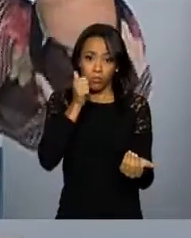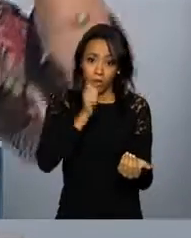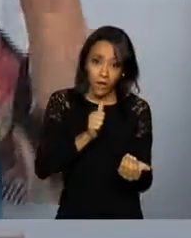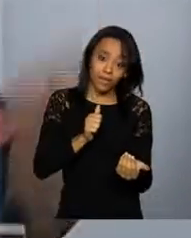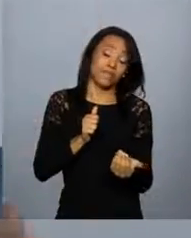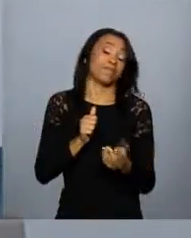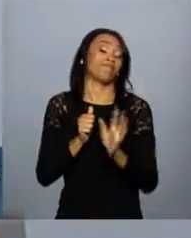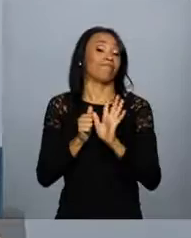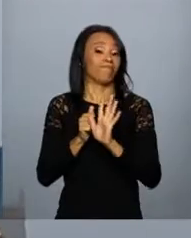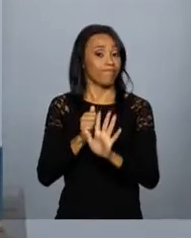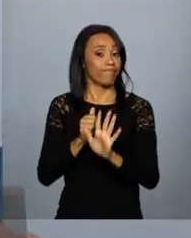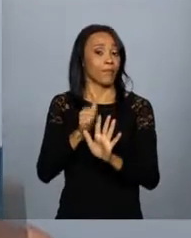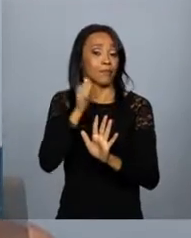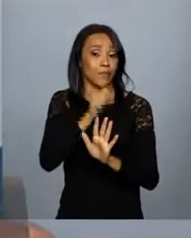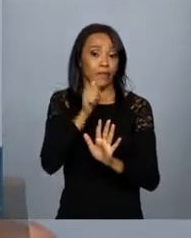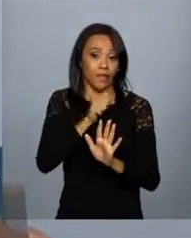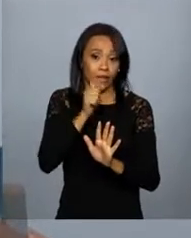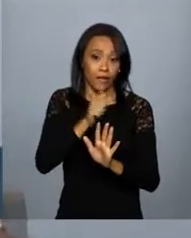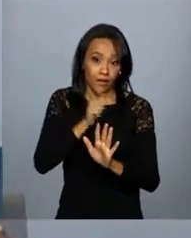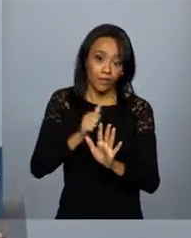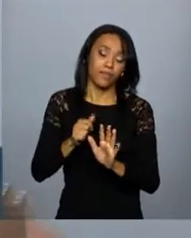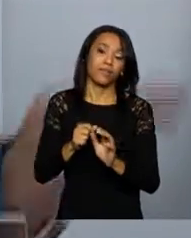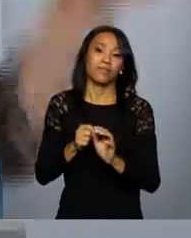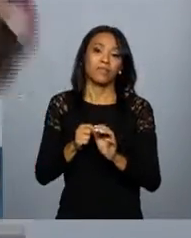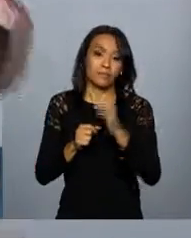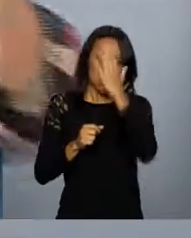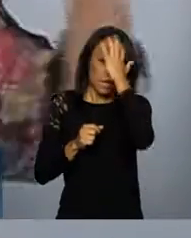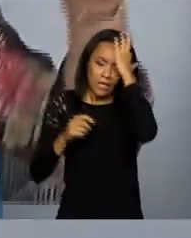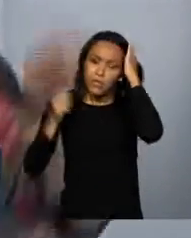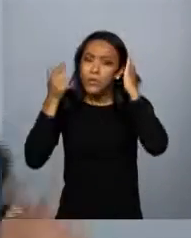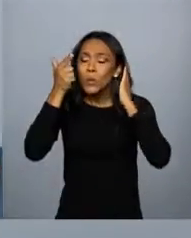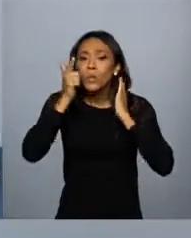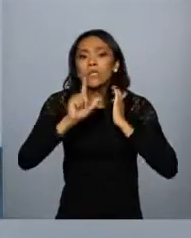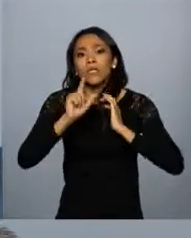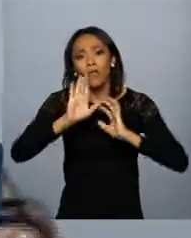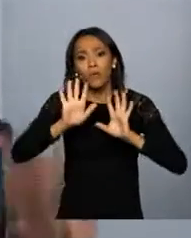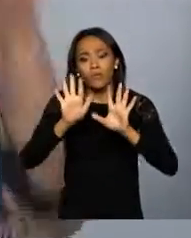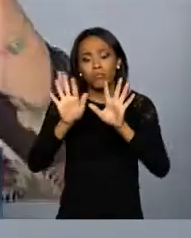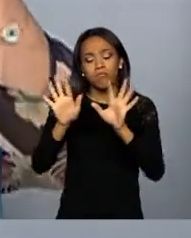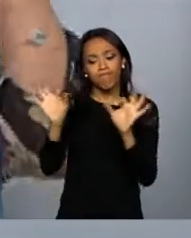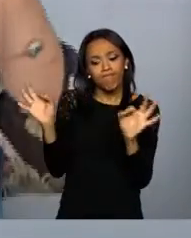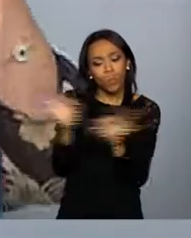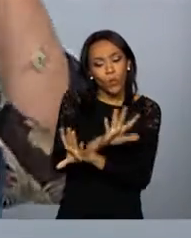as mulheres tiveram uma liderança. Quando você fecha o programa,